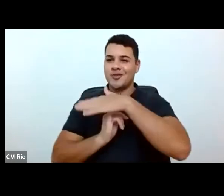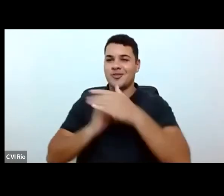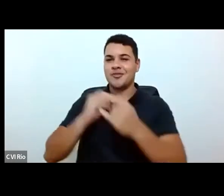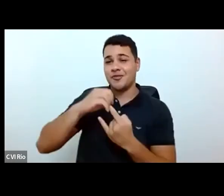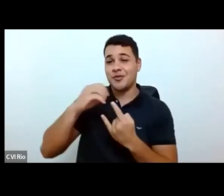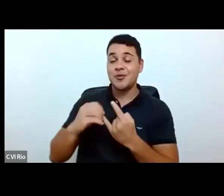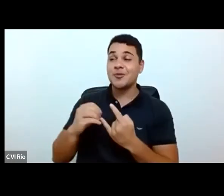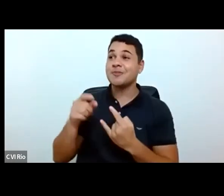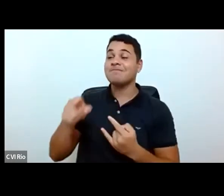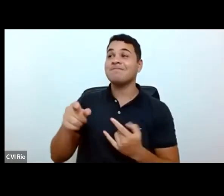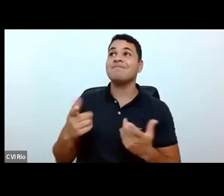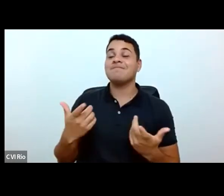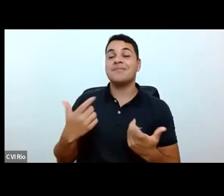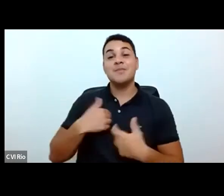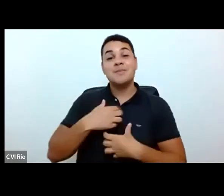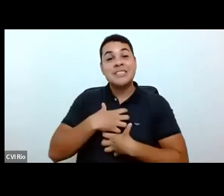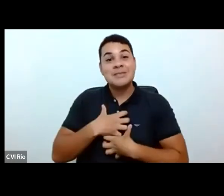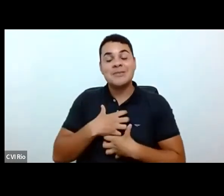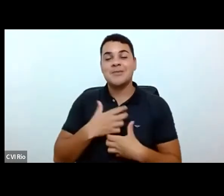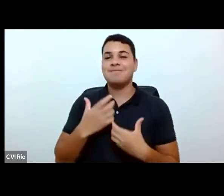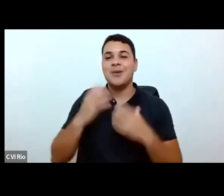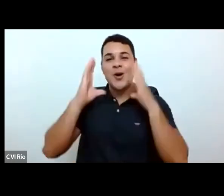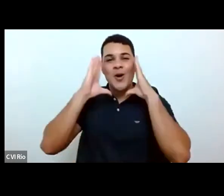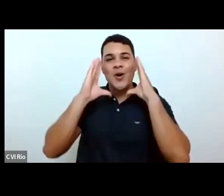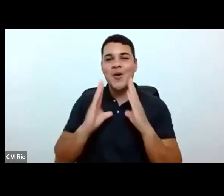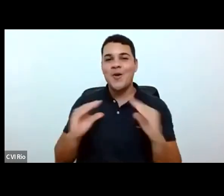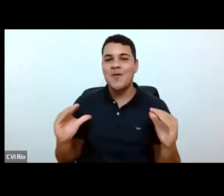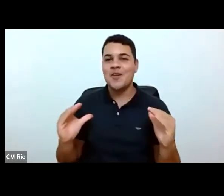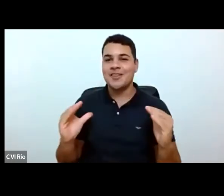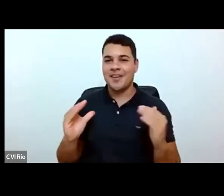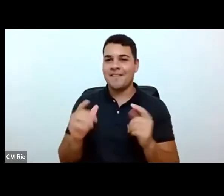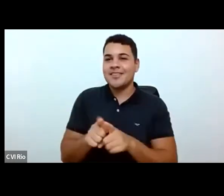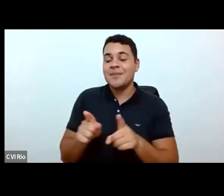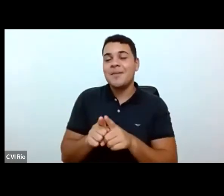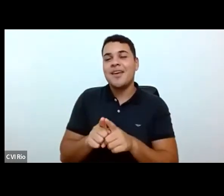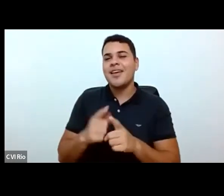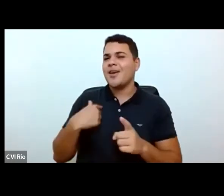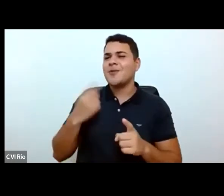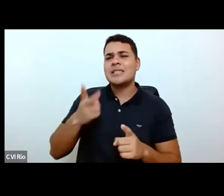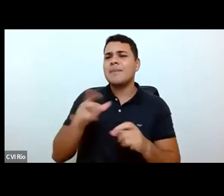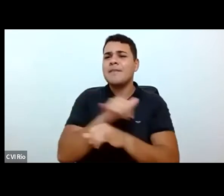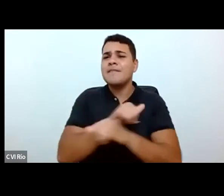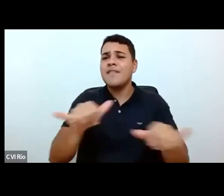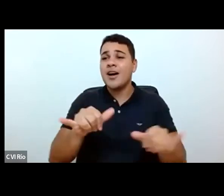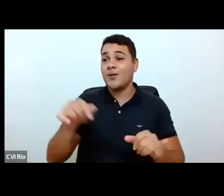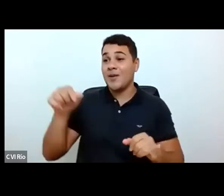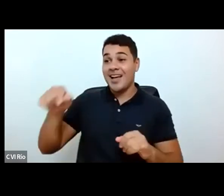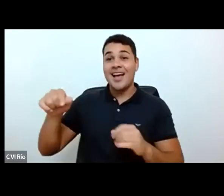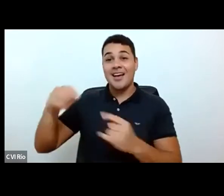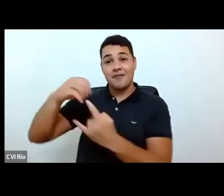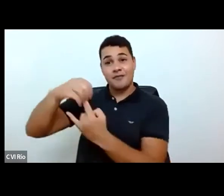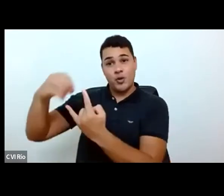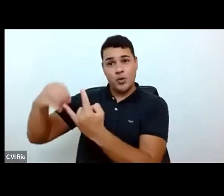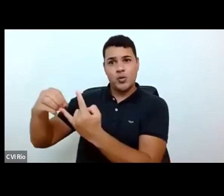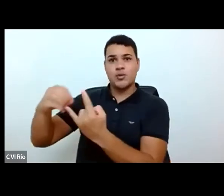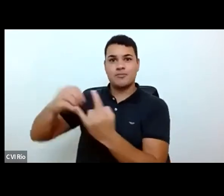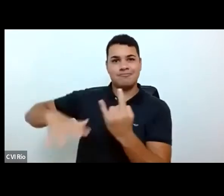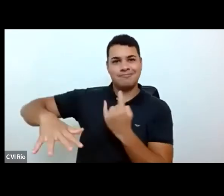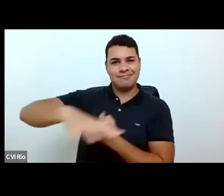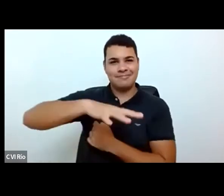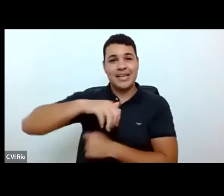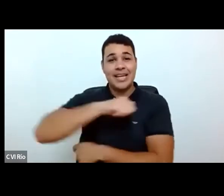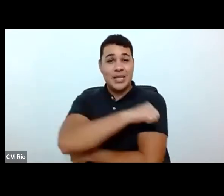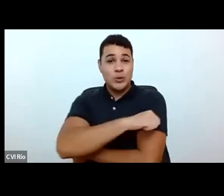casa para mim, né? A gente costuma dizer que a Fiocruz é um dos poucos lugares do Brasil, pensando no Rio de Janeiro,